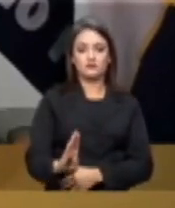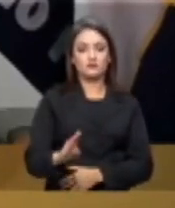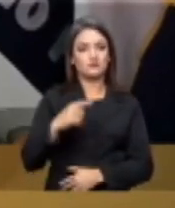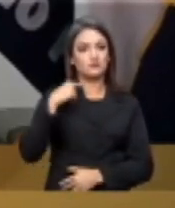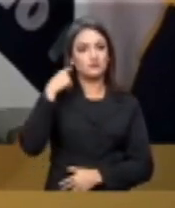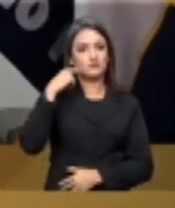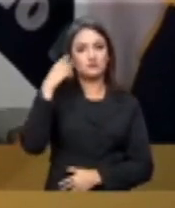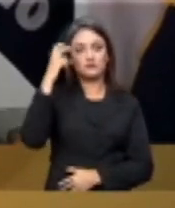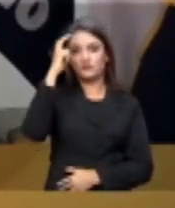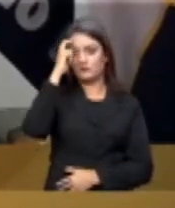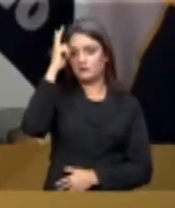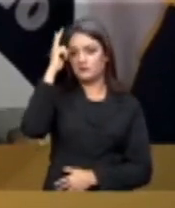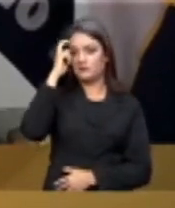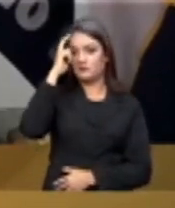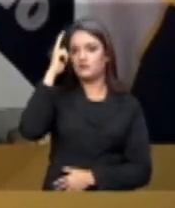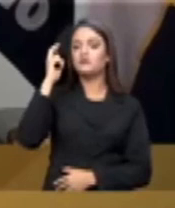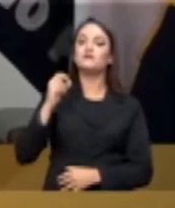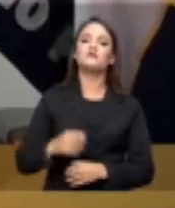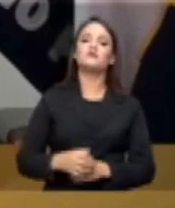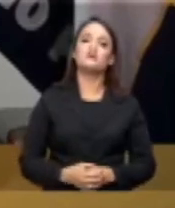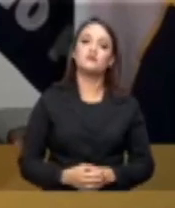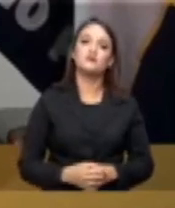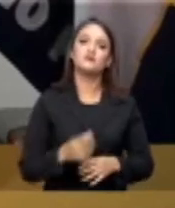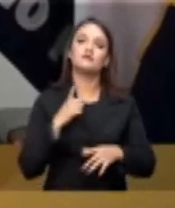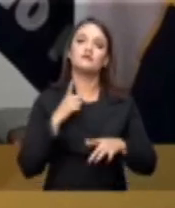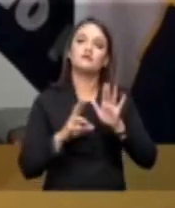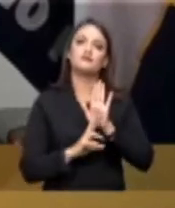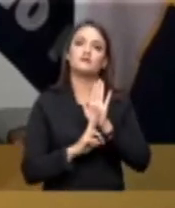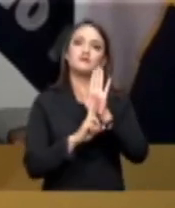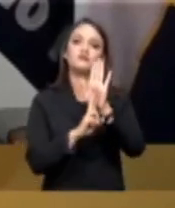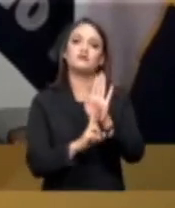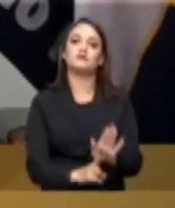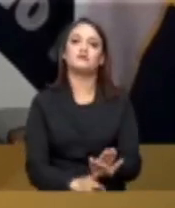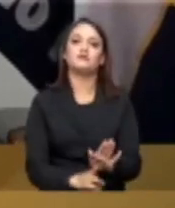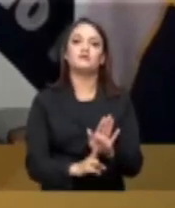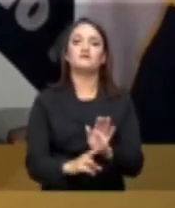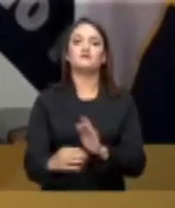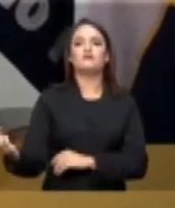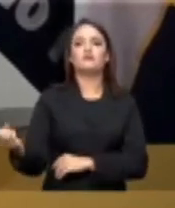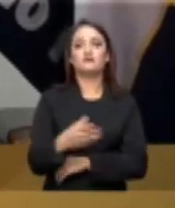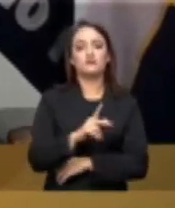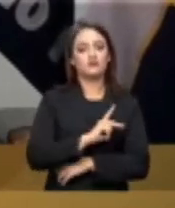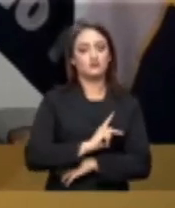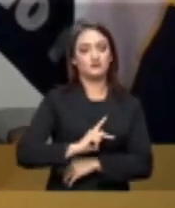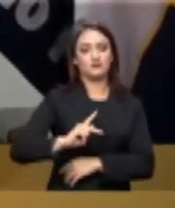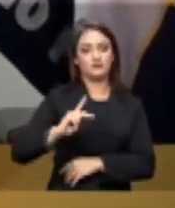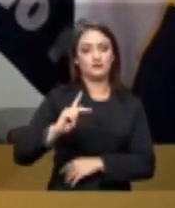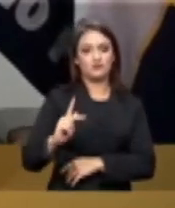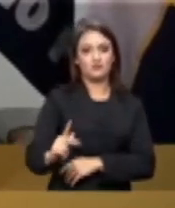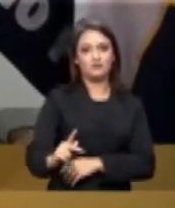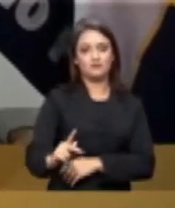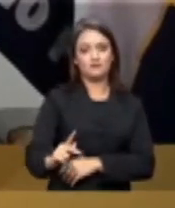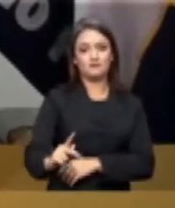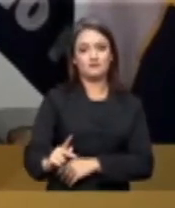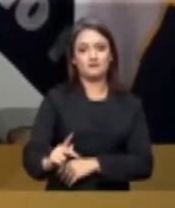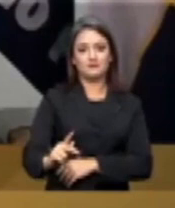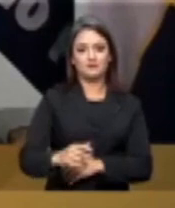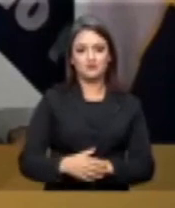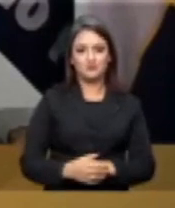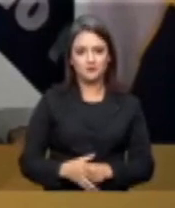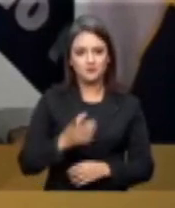o doutor Felipe Santa Cruz, aqui representando o mais novo presidente recém-possado, o